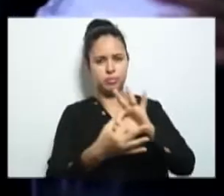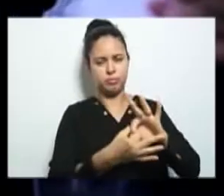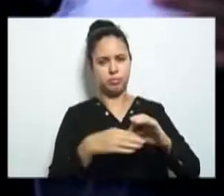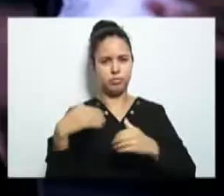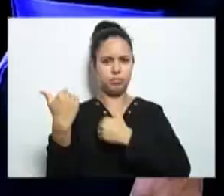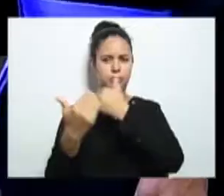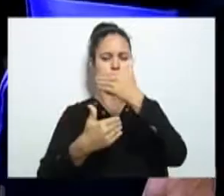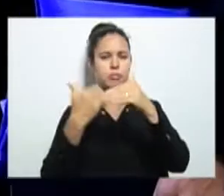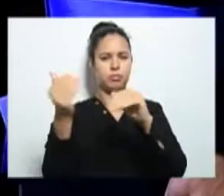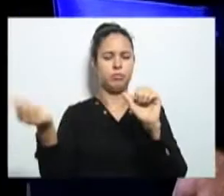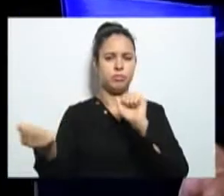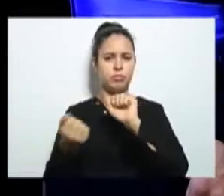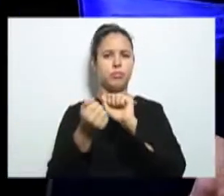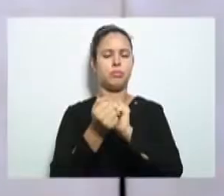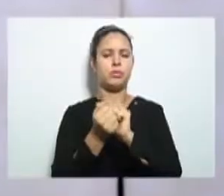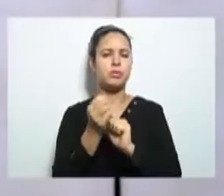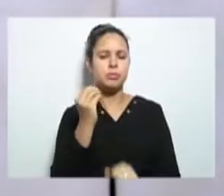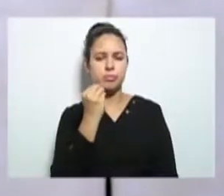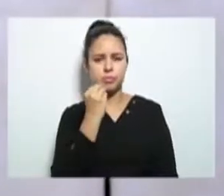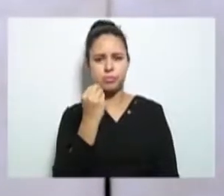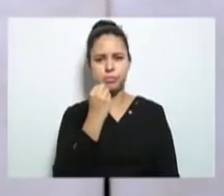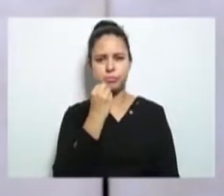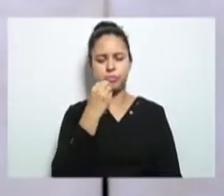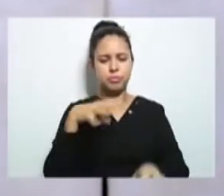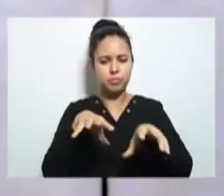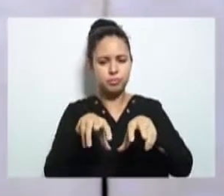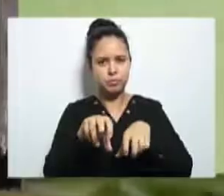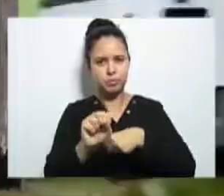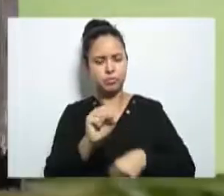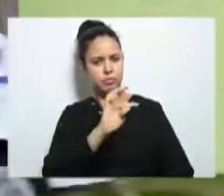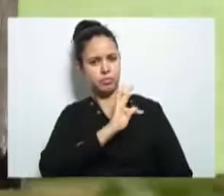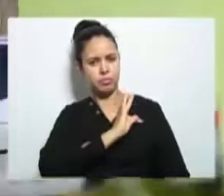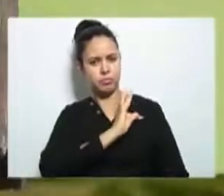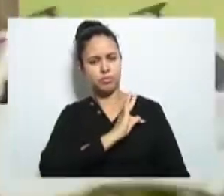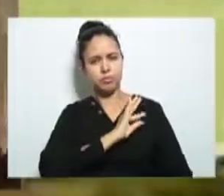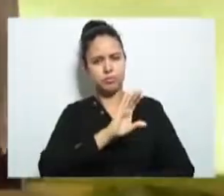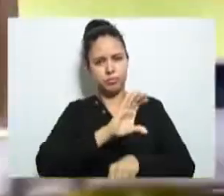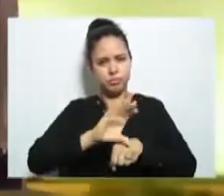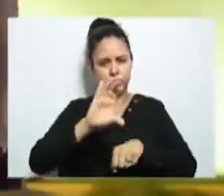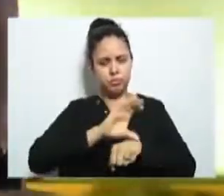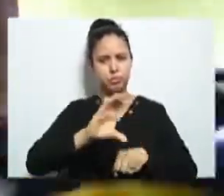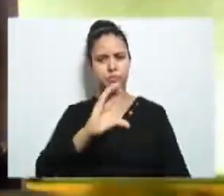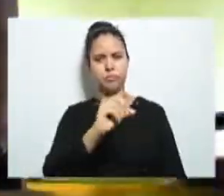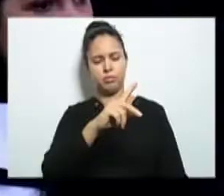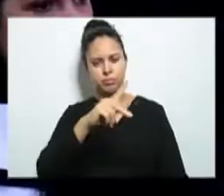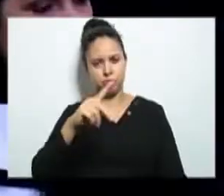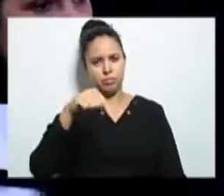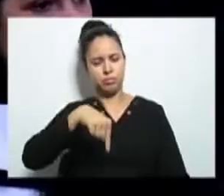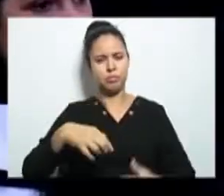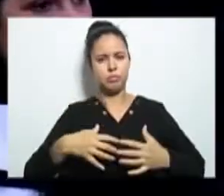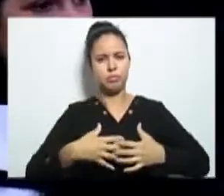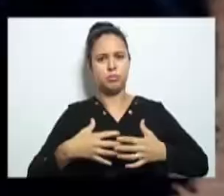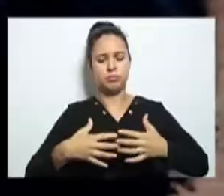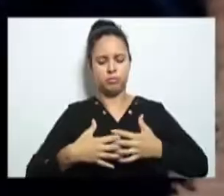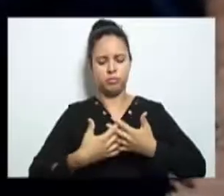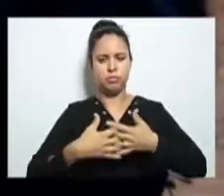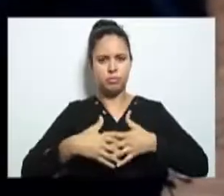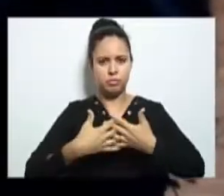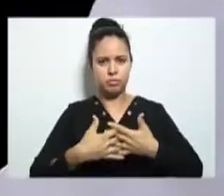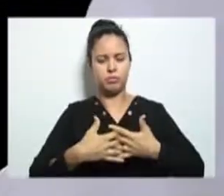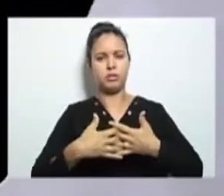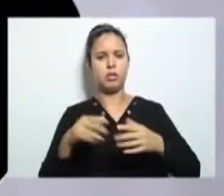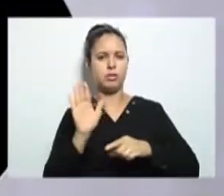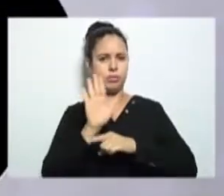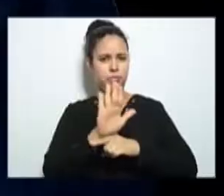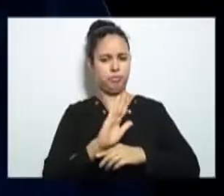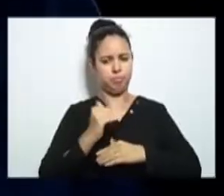crescer juntos. Ter a oportunidade de formar técnicos em cooperativismo pelo Instituto Federal é ajudar no